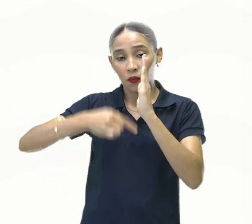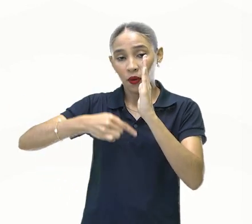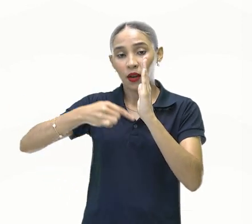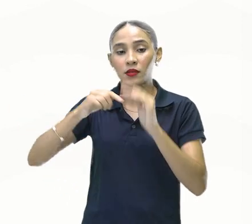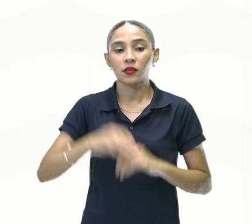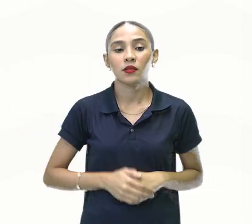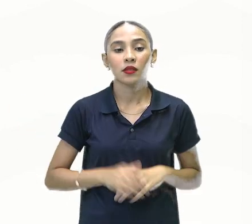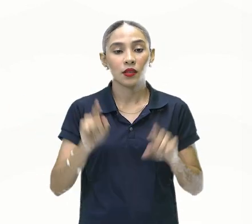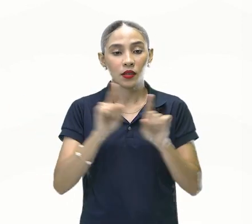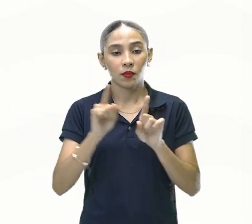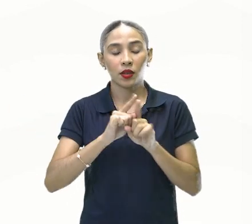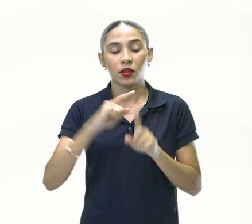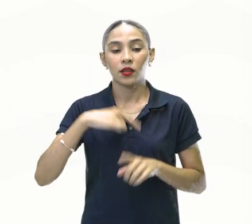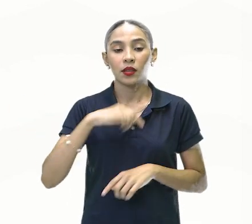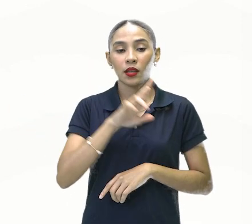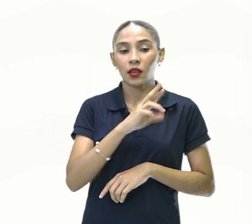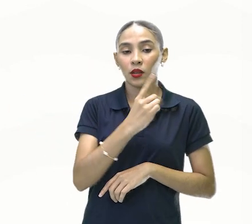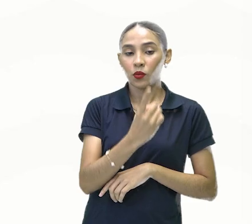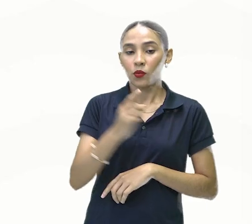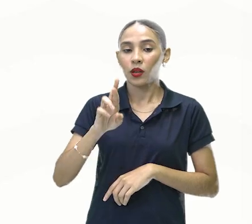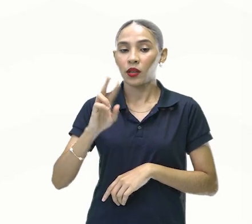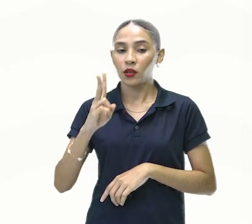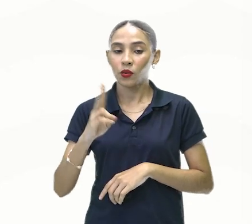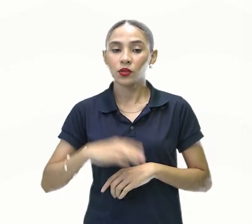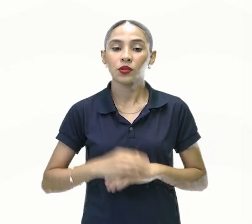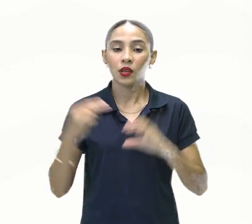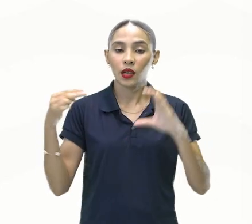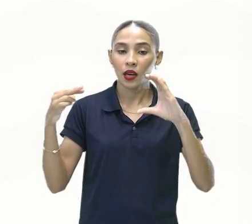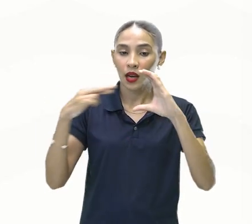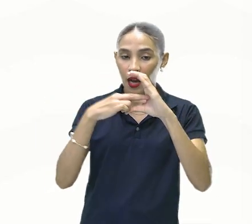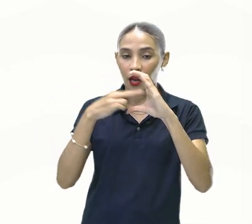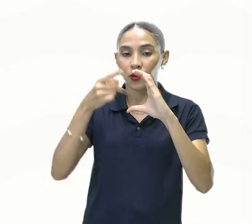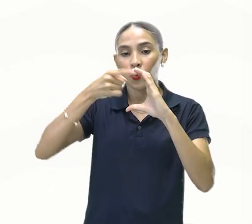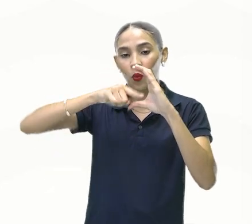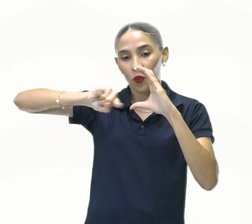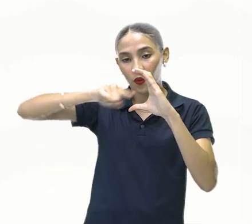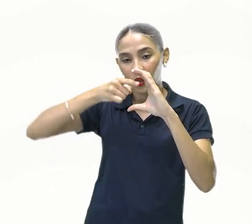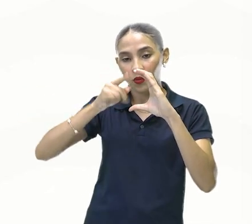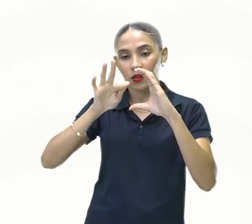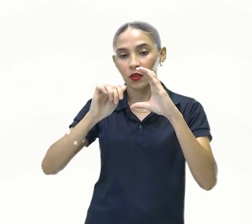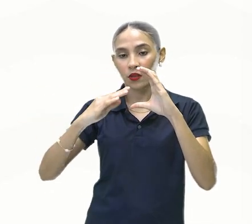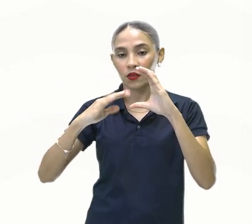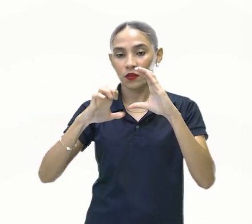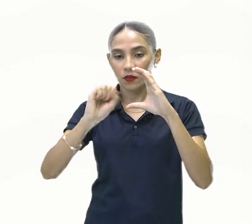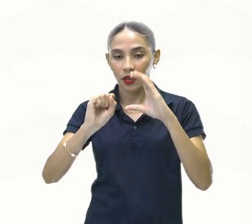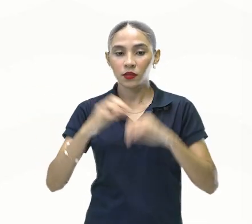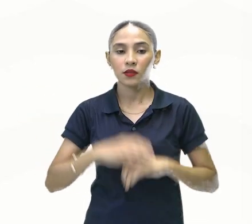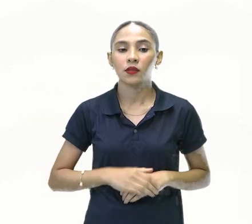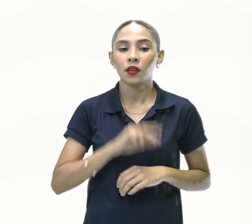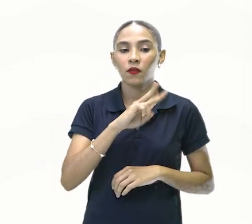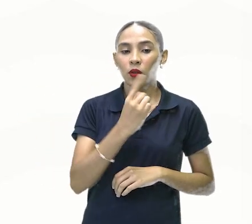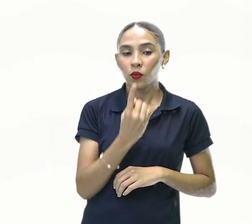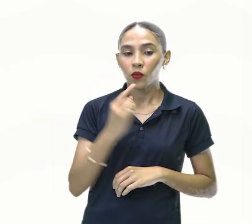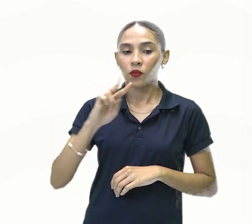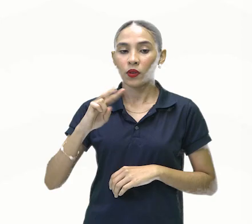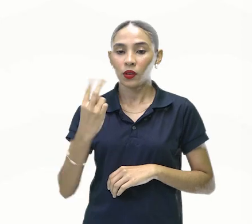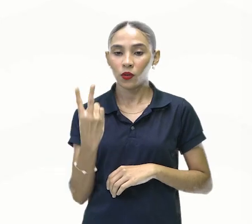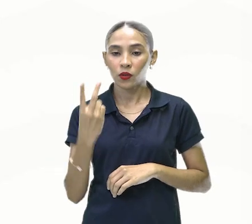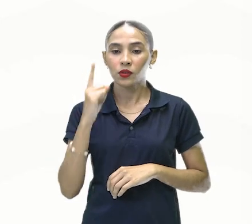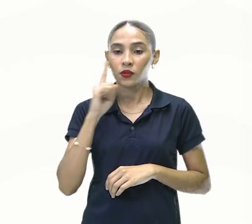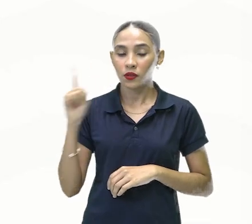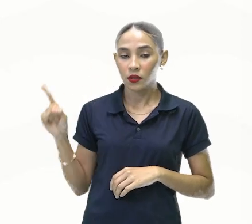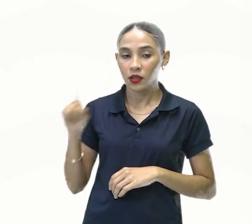faces. Eu tenho R1 e R2, raios de curvatura das faces. V1